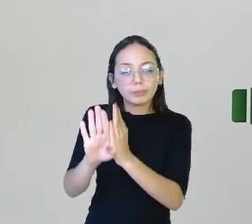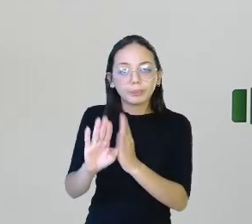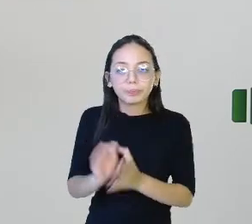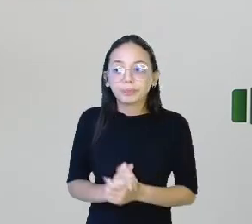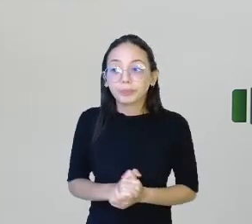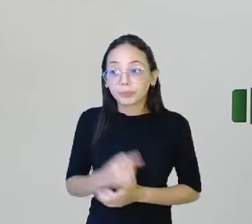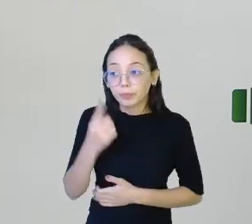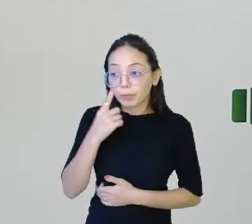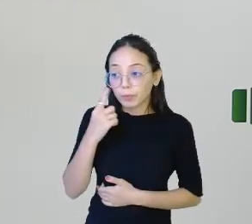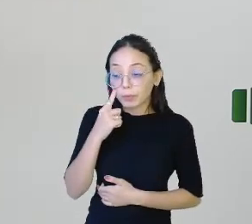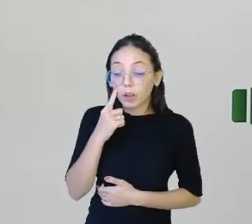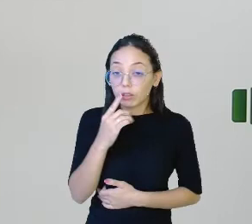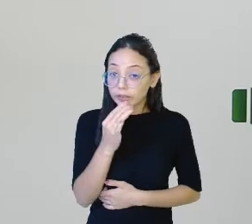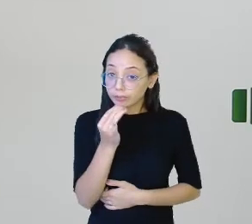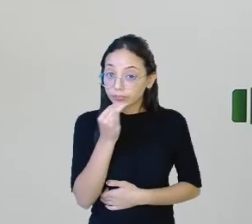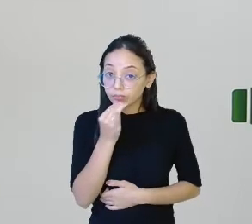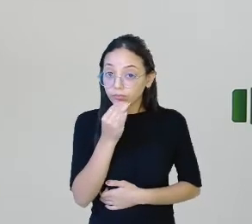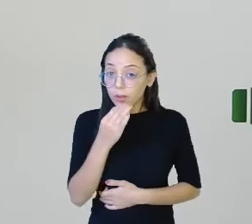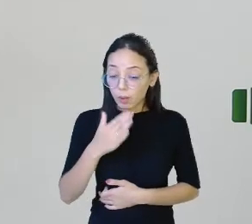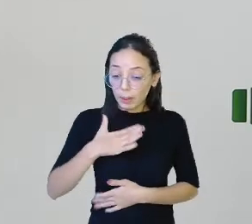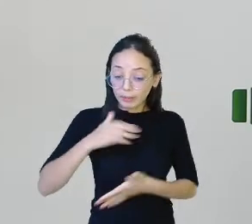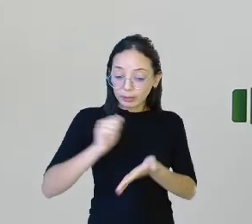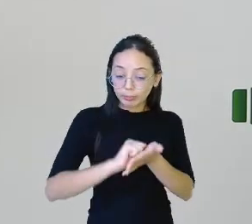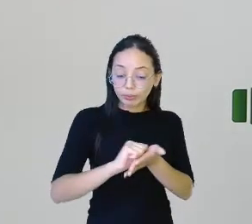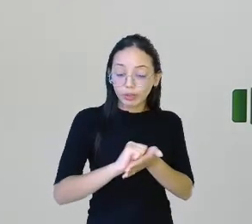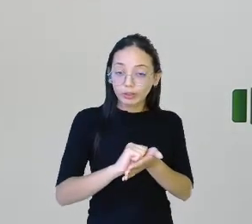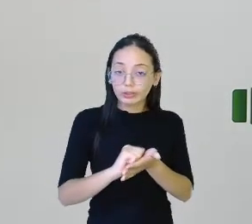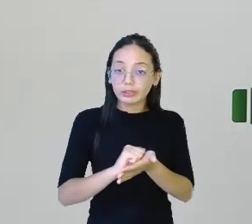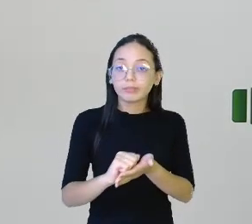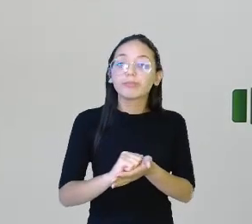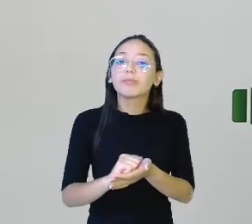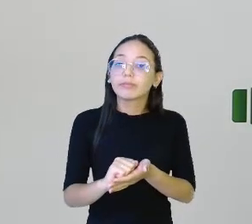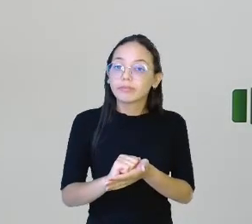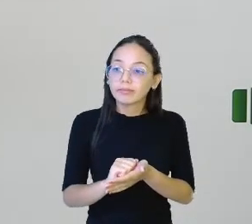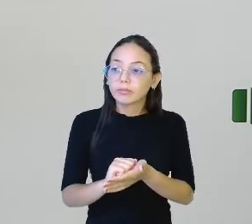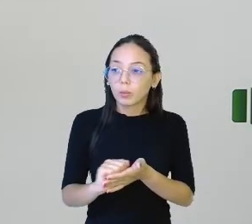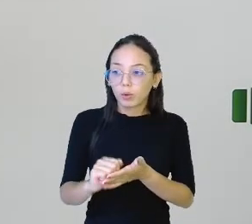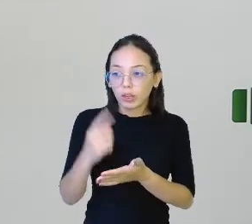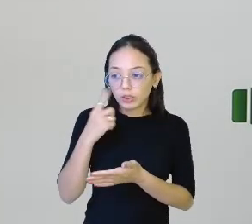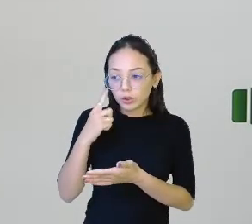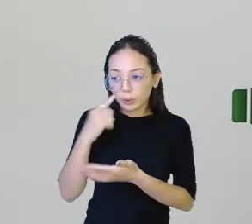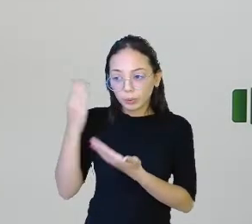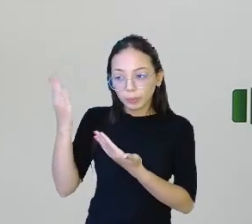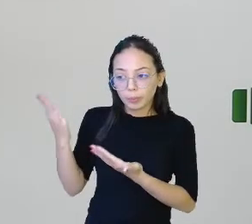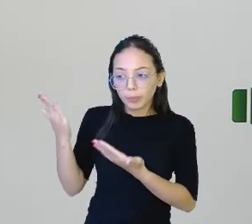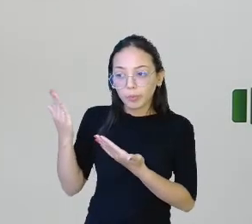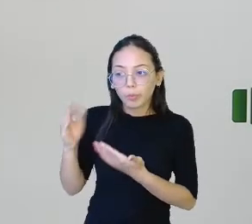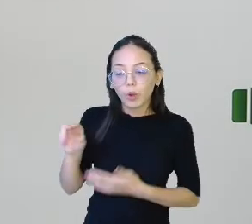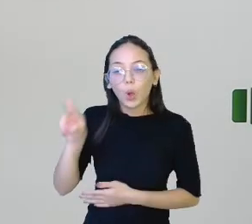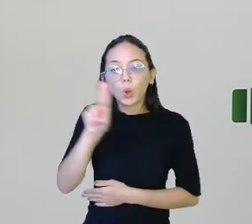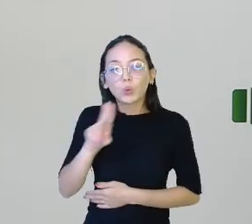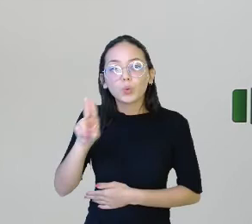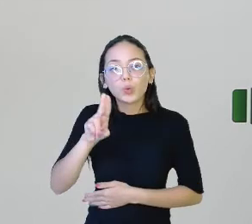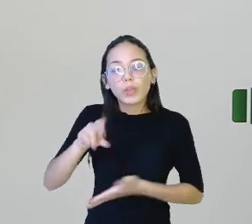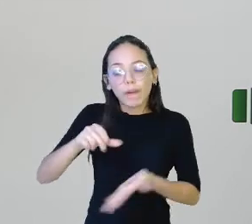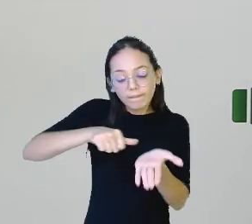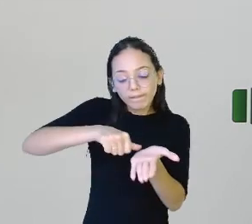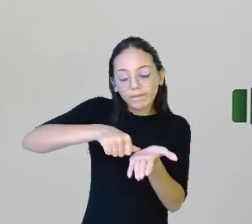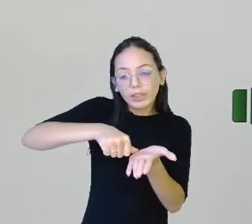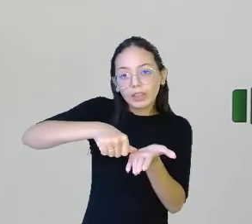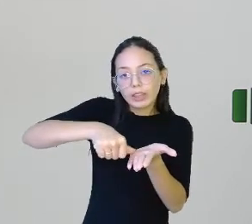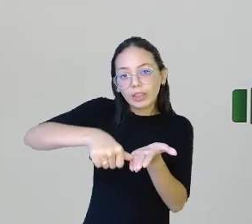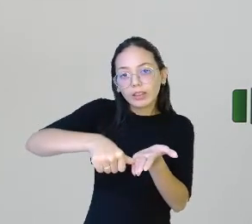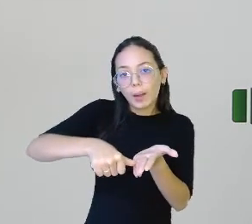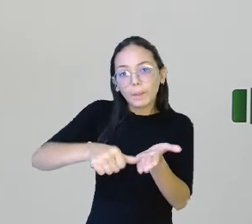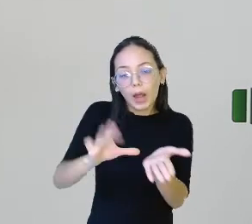fiz aqui. Eu peguei a minha borracha, peguei uma borracha como essa. Eu utilizei uma fita para